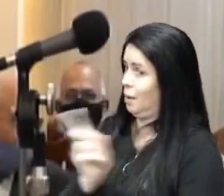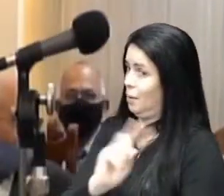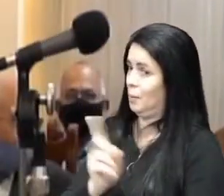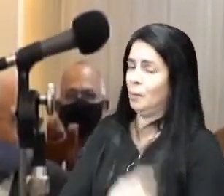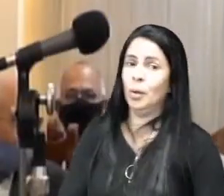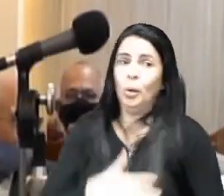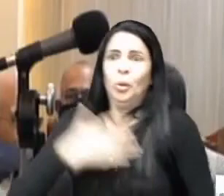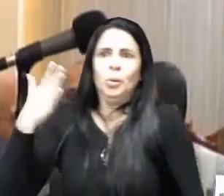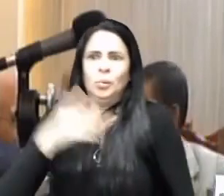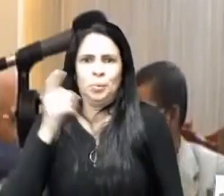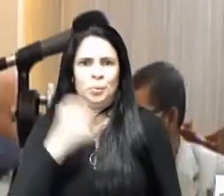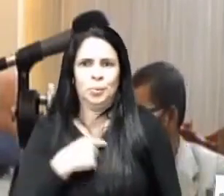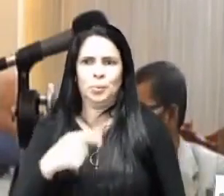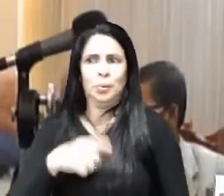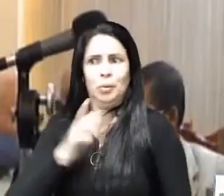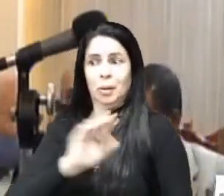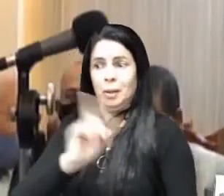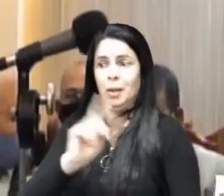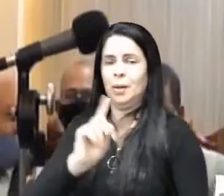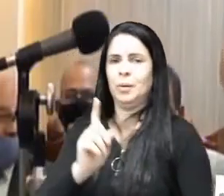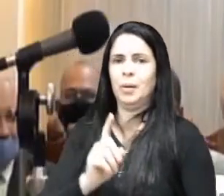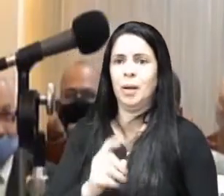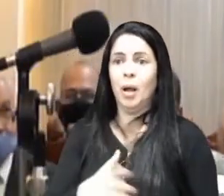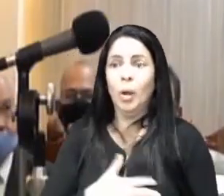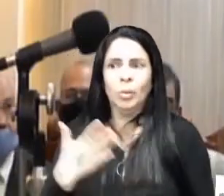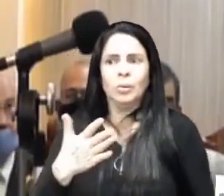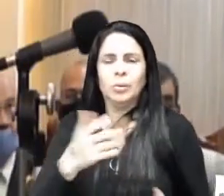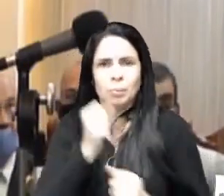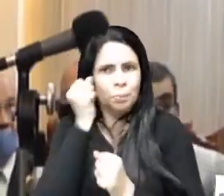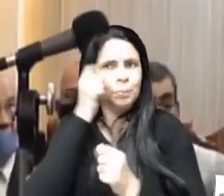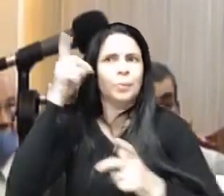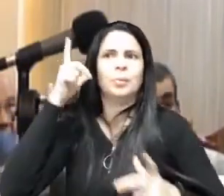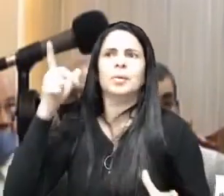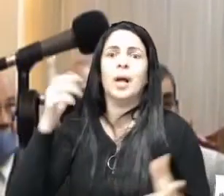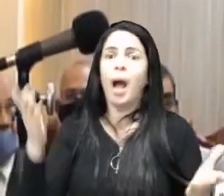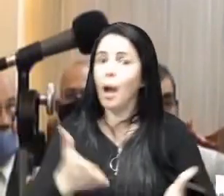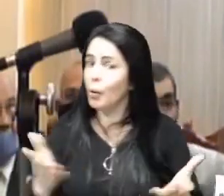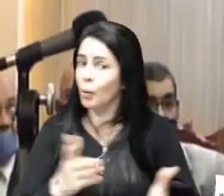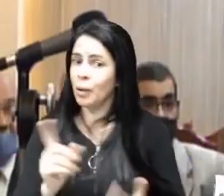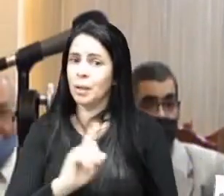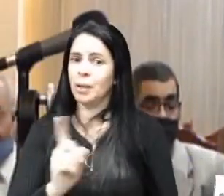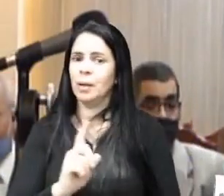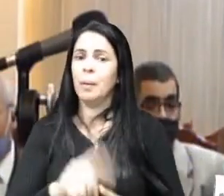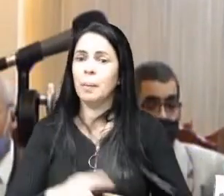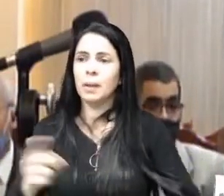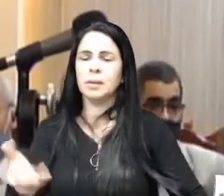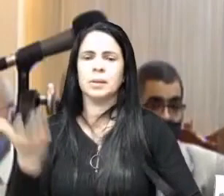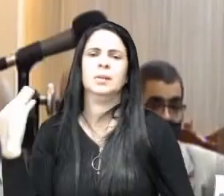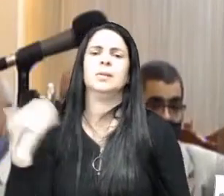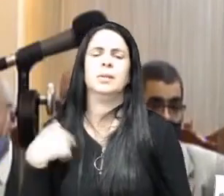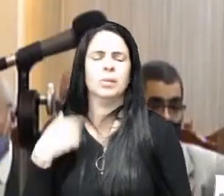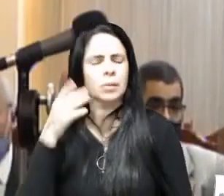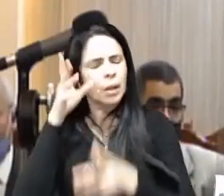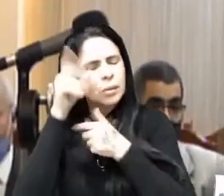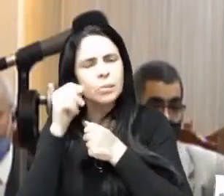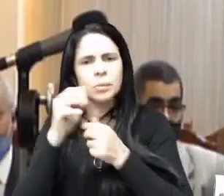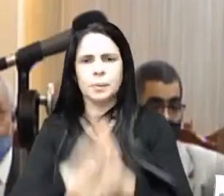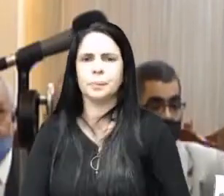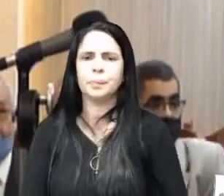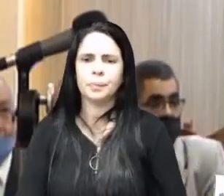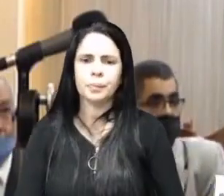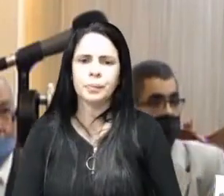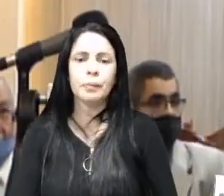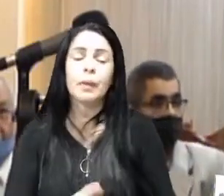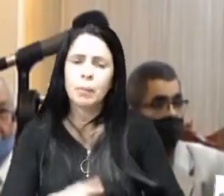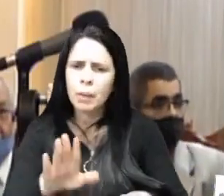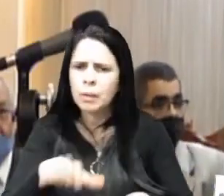No susto, né? Que eu tomei, me acordei, disse: agora não. Mas antes eu estava. Glória a Deus. Mas, irmãos, é o sono,